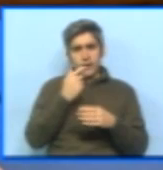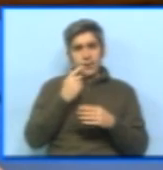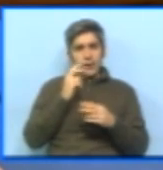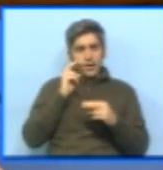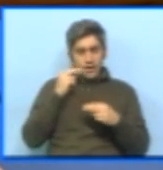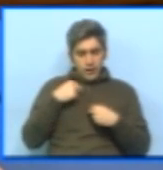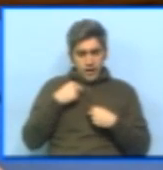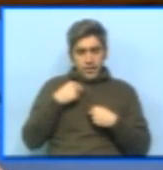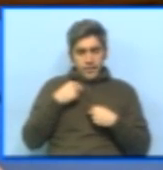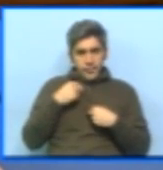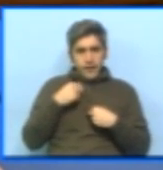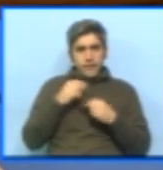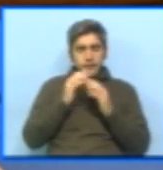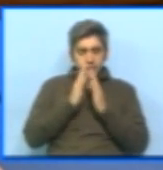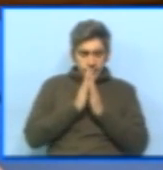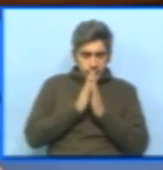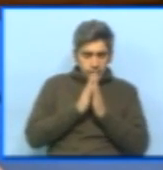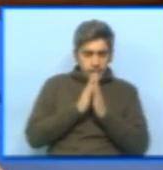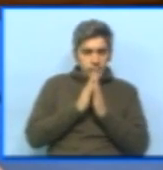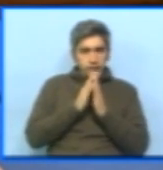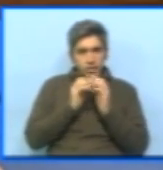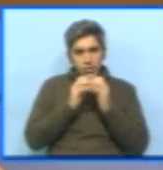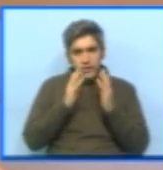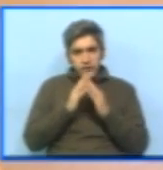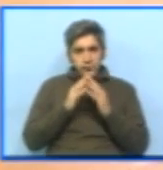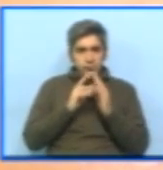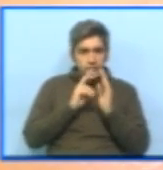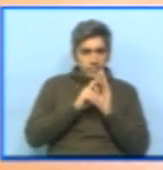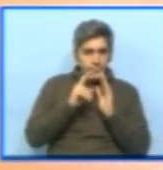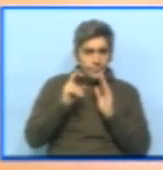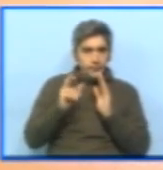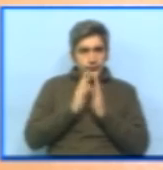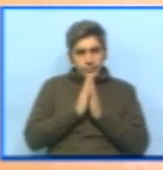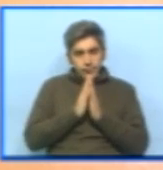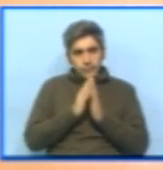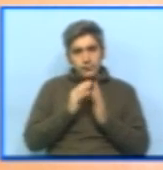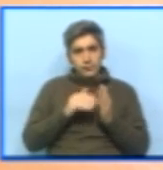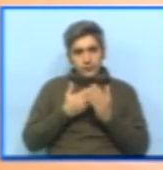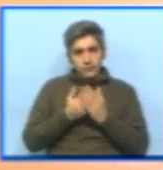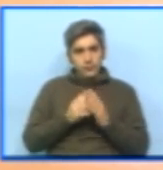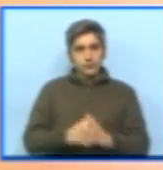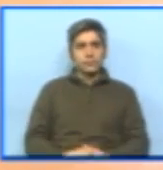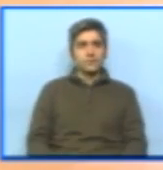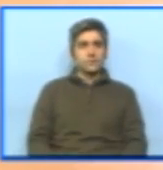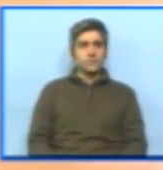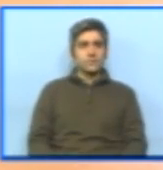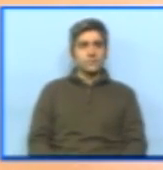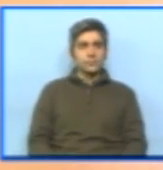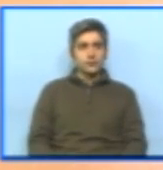a si próprio, através da oração, através de todo o dinamismo que ela propõe, a romaria.